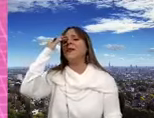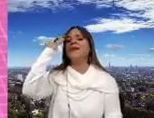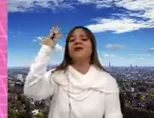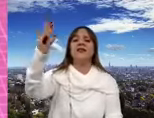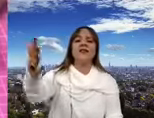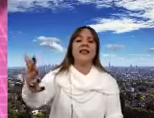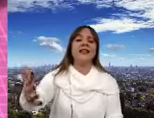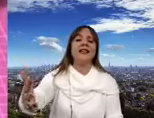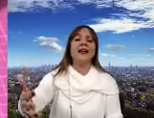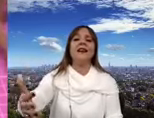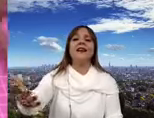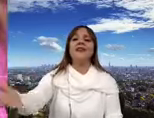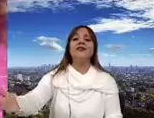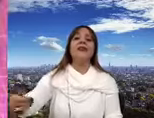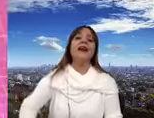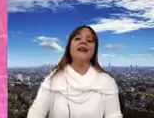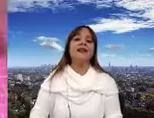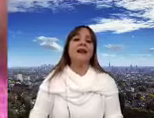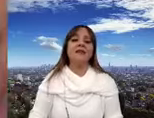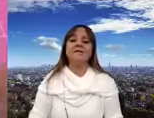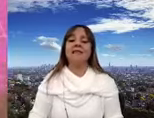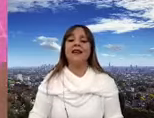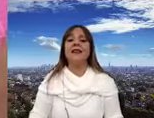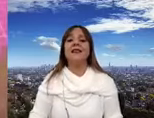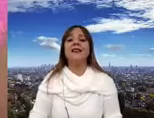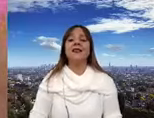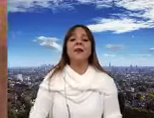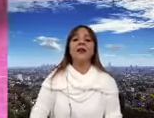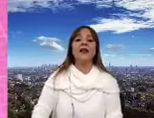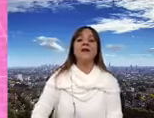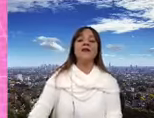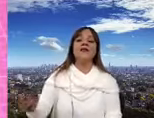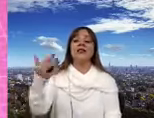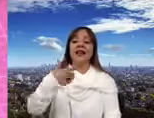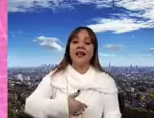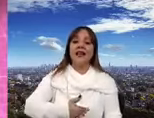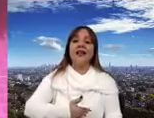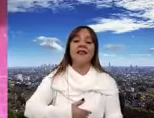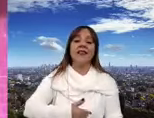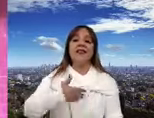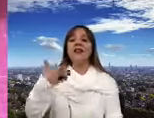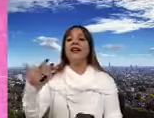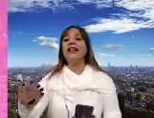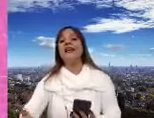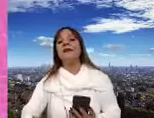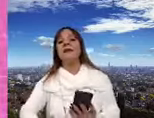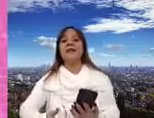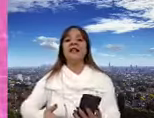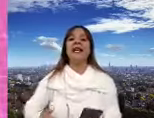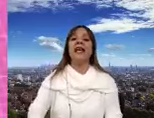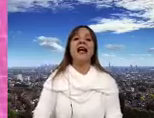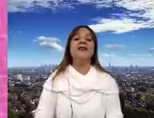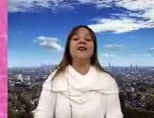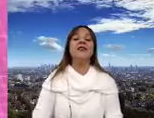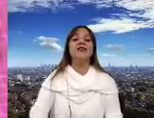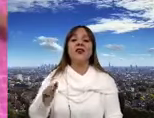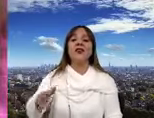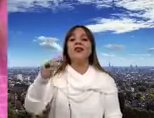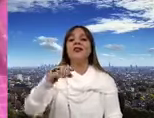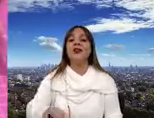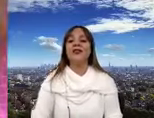você aí da Itália, não dá, linda. Ai, sabe por quê? Porque senão você vai ter que vir aqui, participar da live e tal. Então, é só no